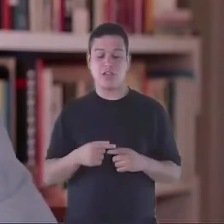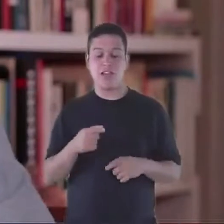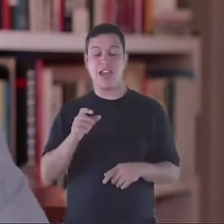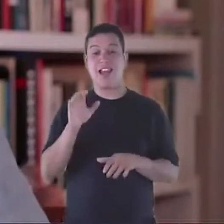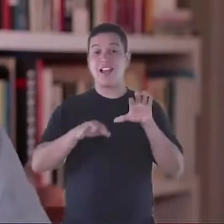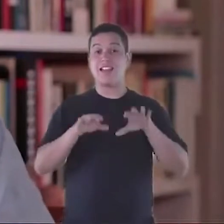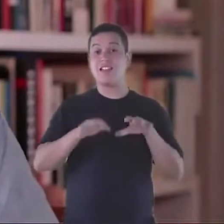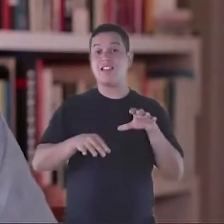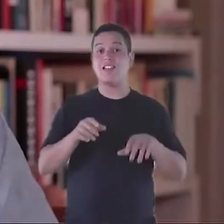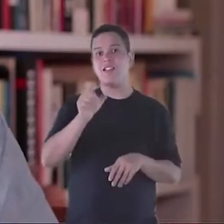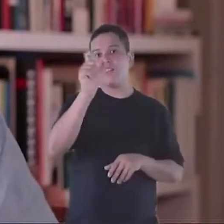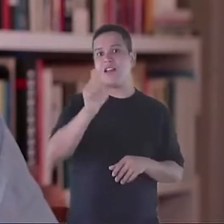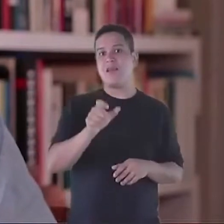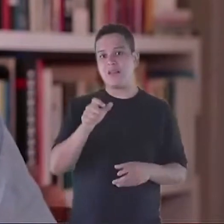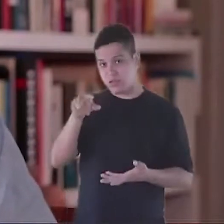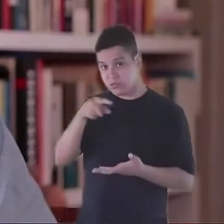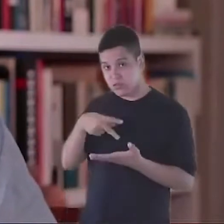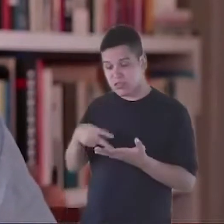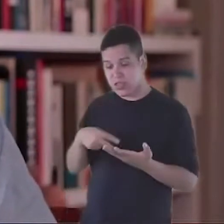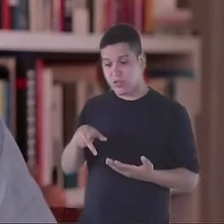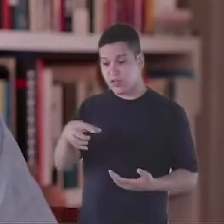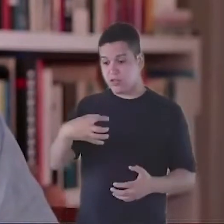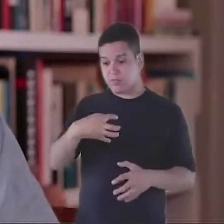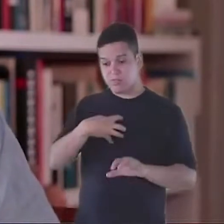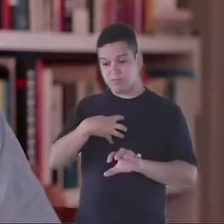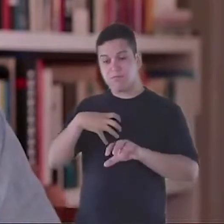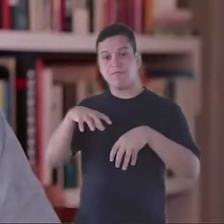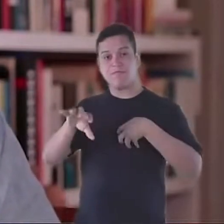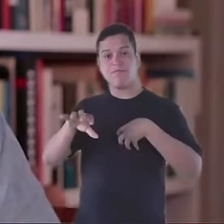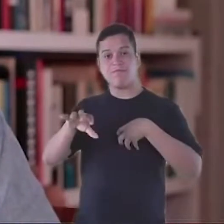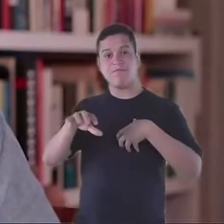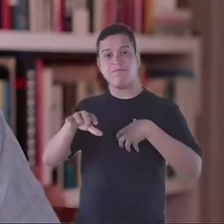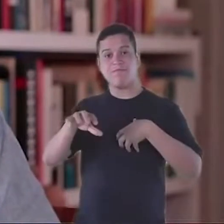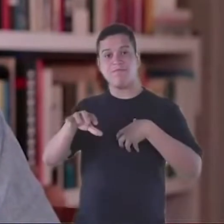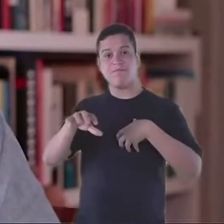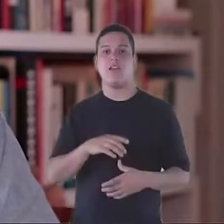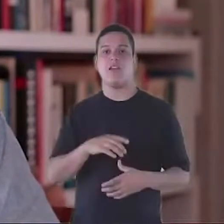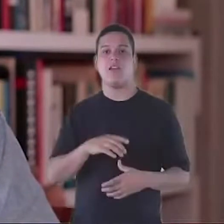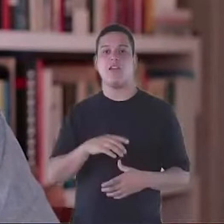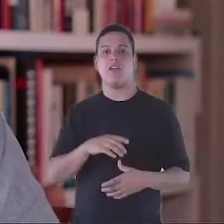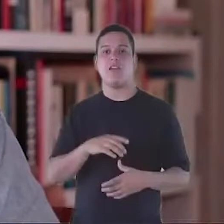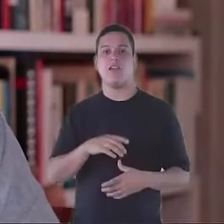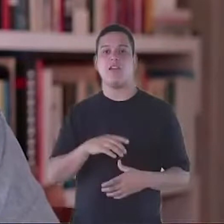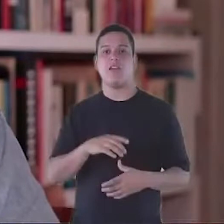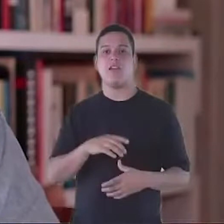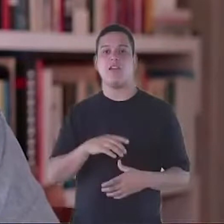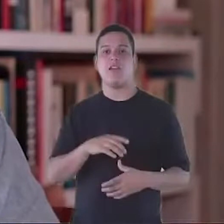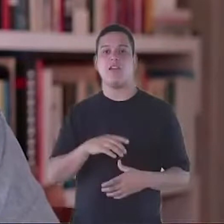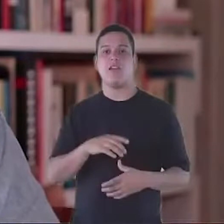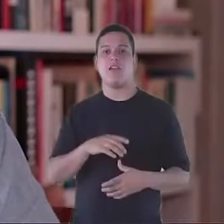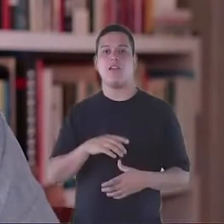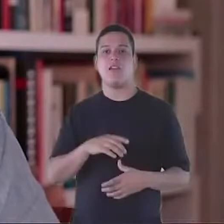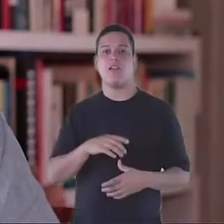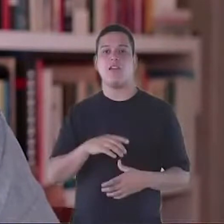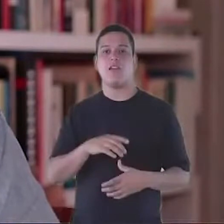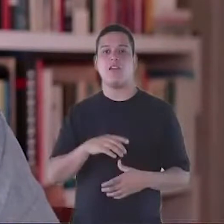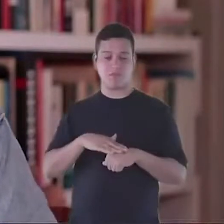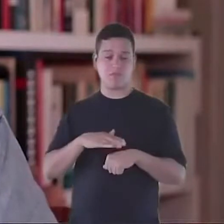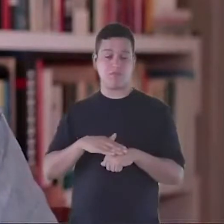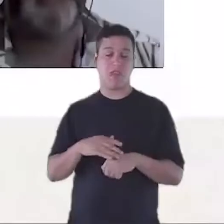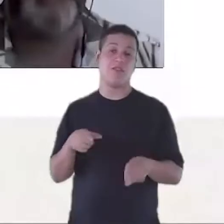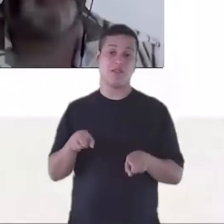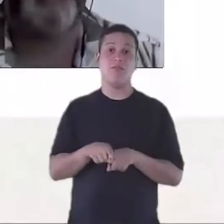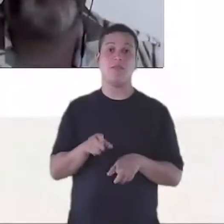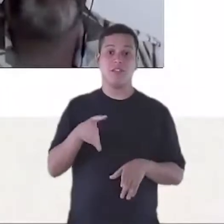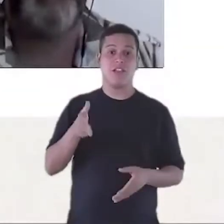memórias que o Carpi escreveu. Mas, basicamente, este meu amigo Fabrício